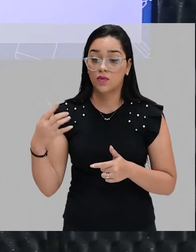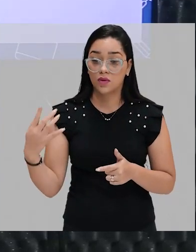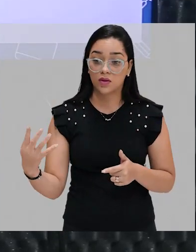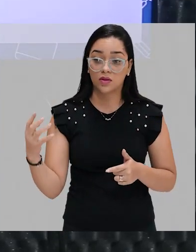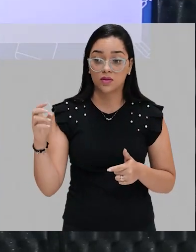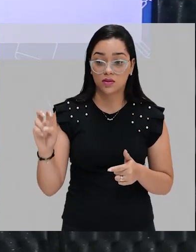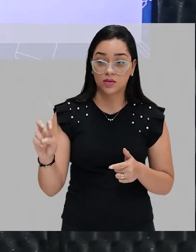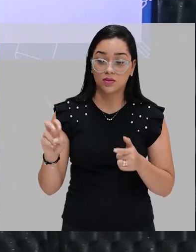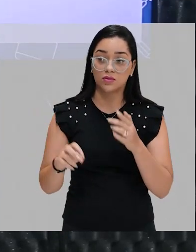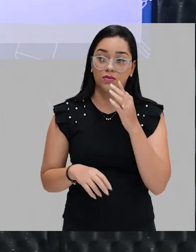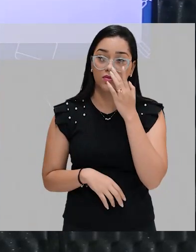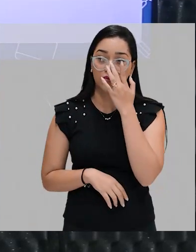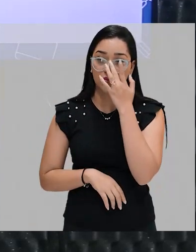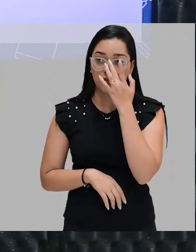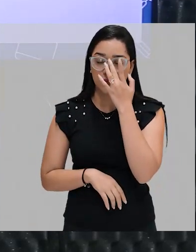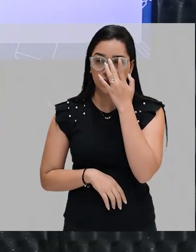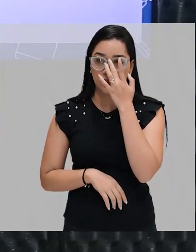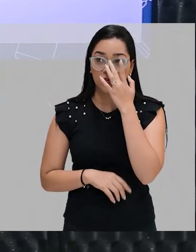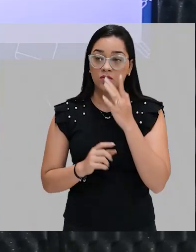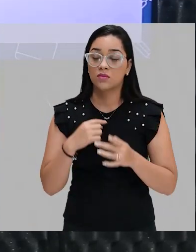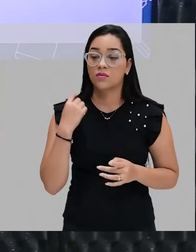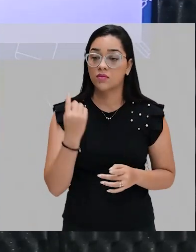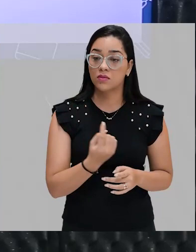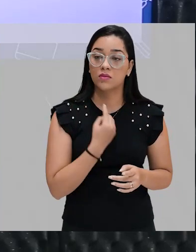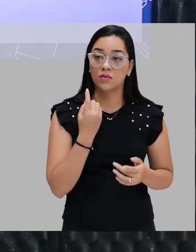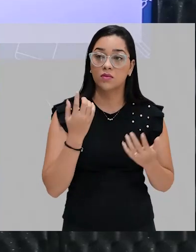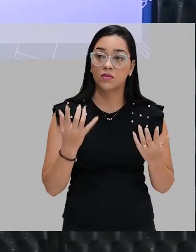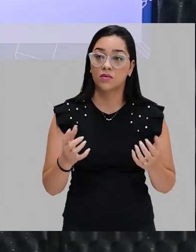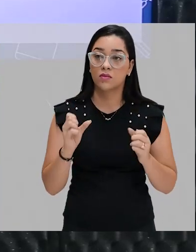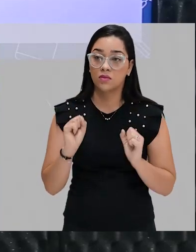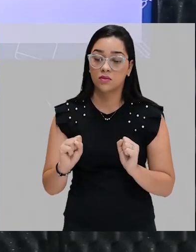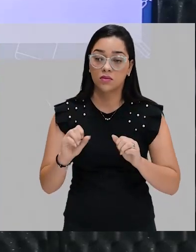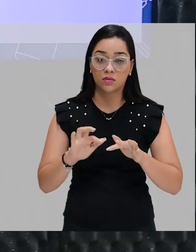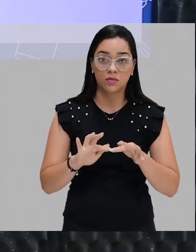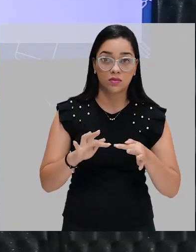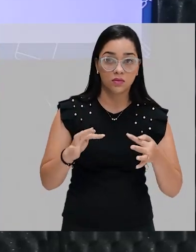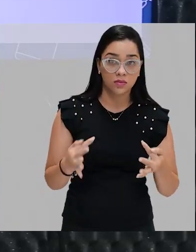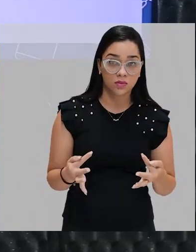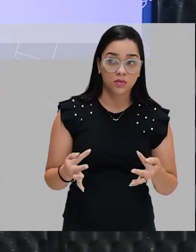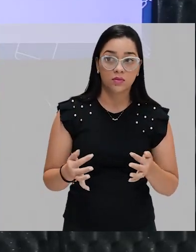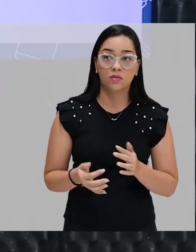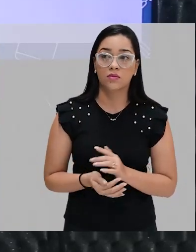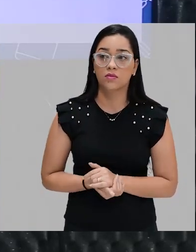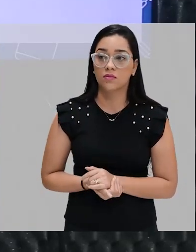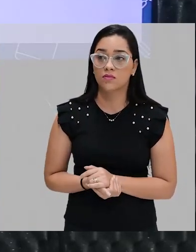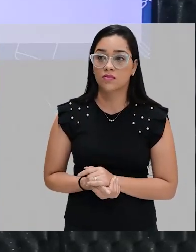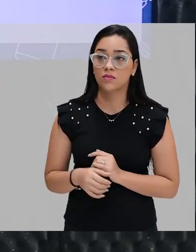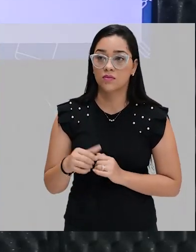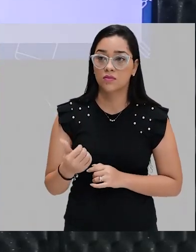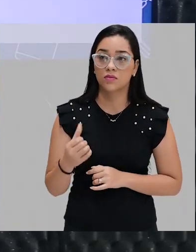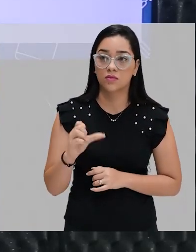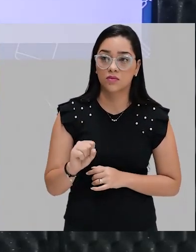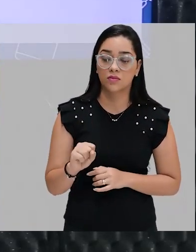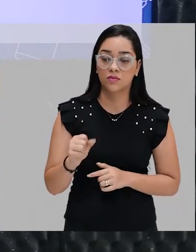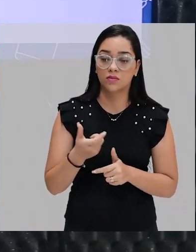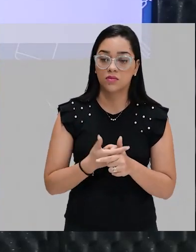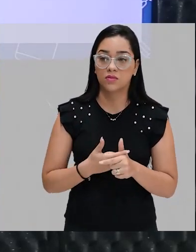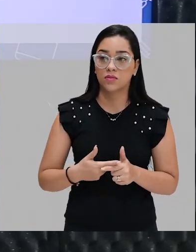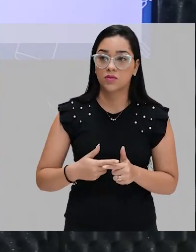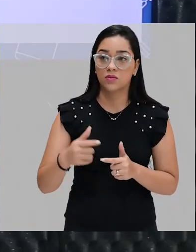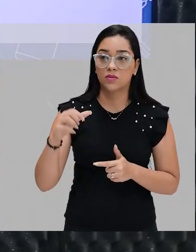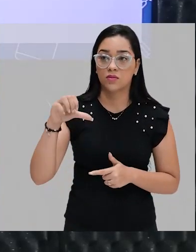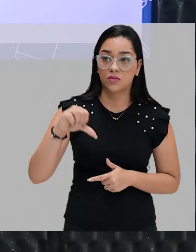45, certo? Nós podemos simplificar, ó, 18 dividido por